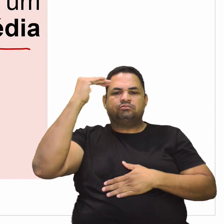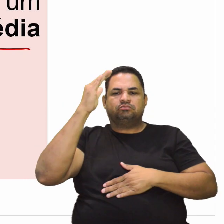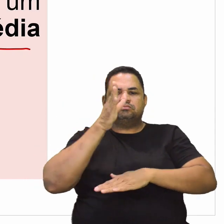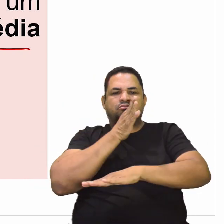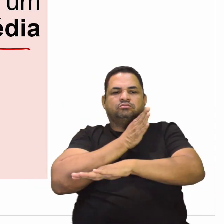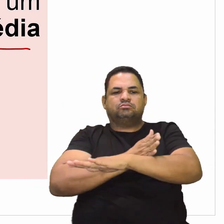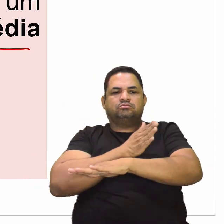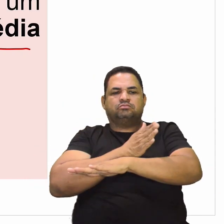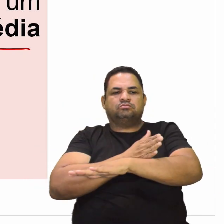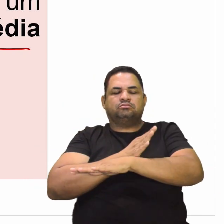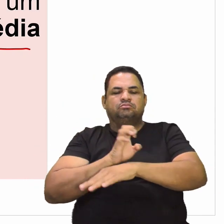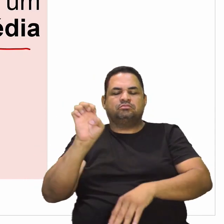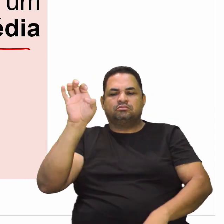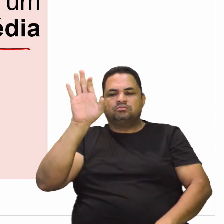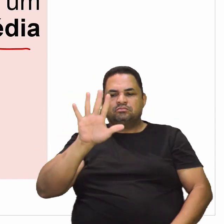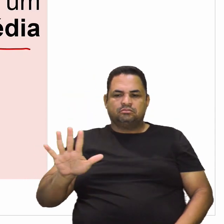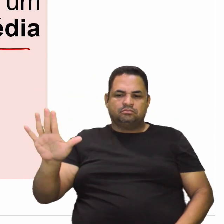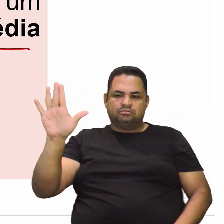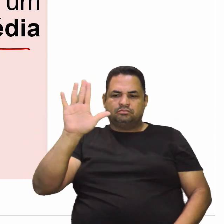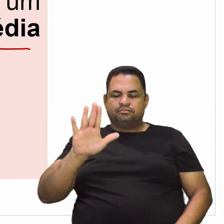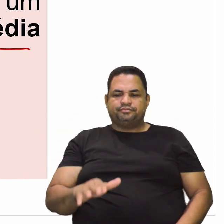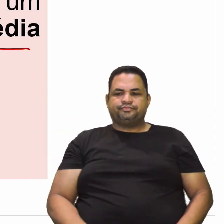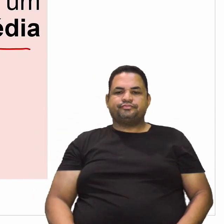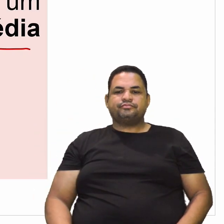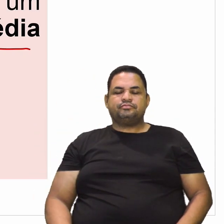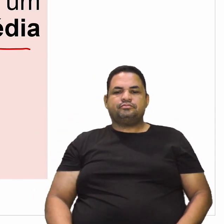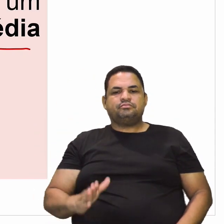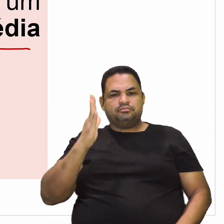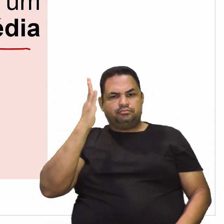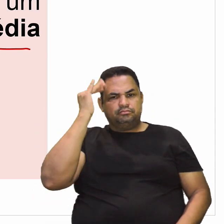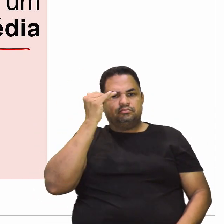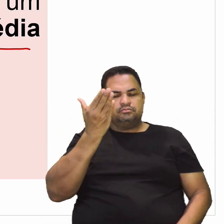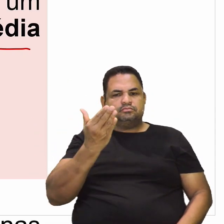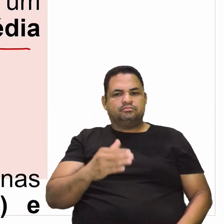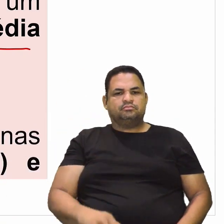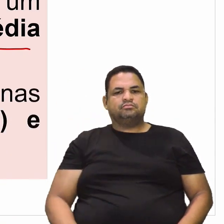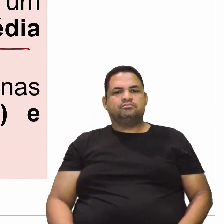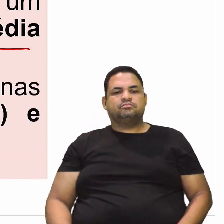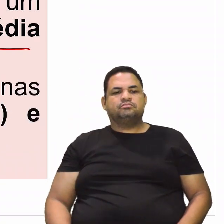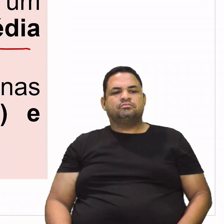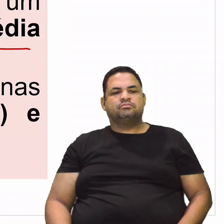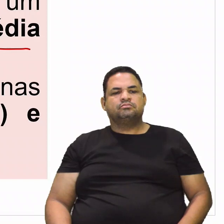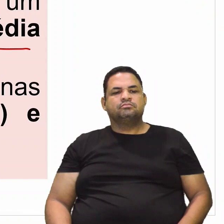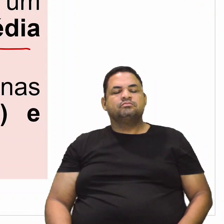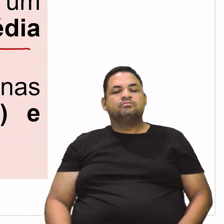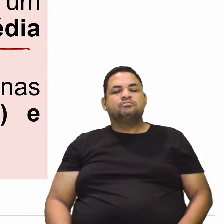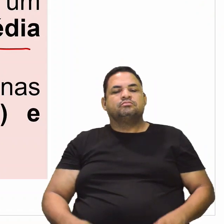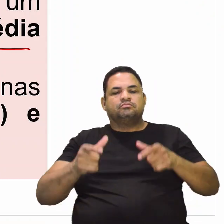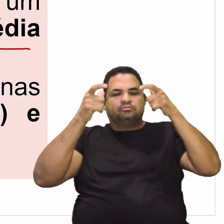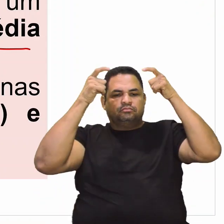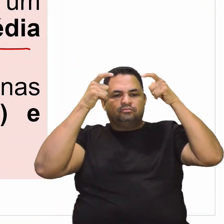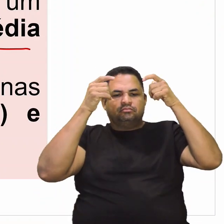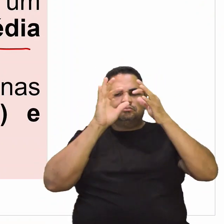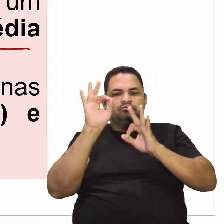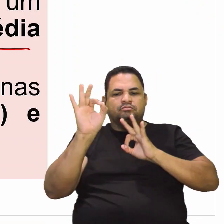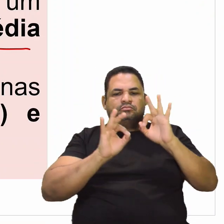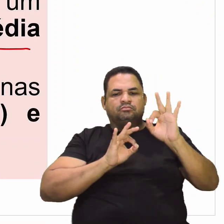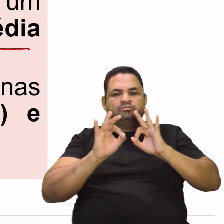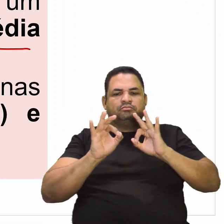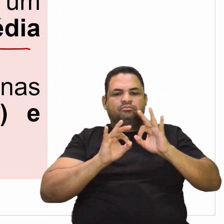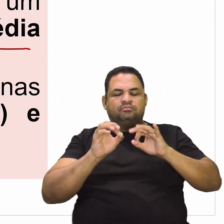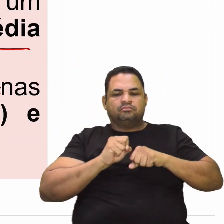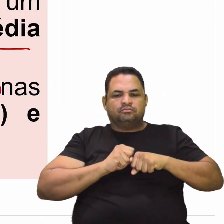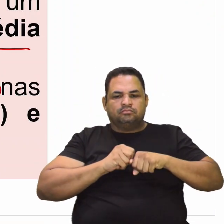alta Idade Média Europeia. Sabia disso, aluno? Olha aí. Com isso, esse reino